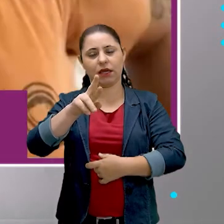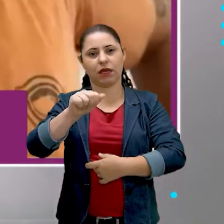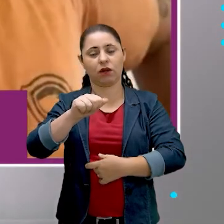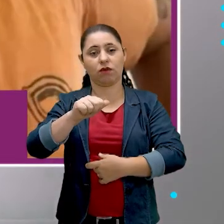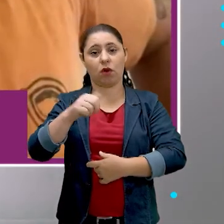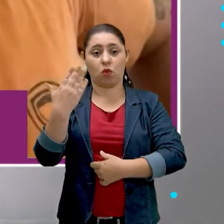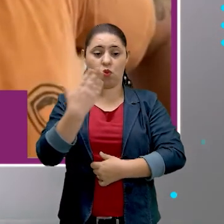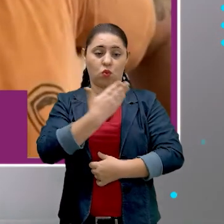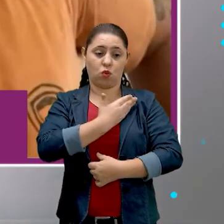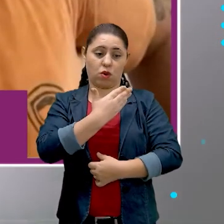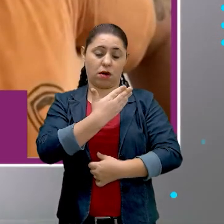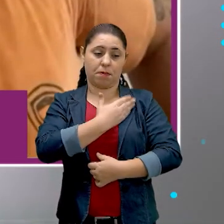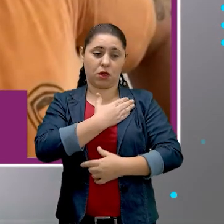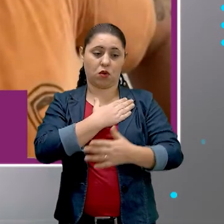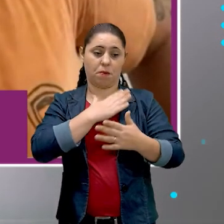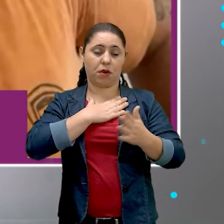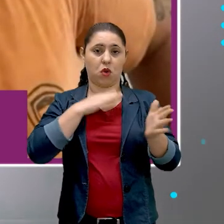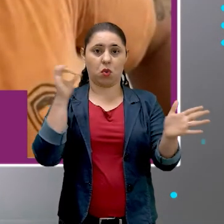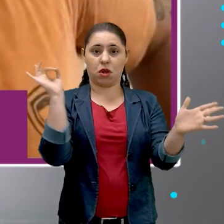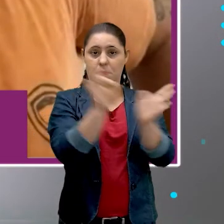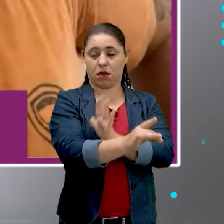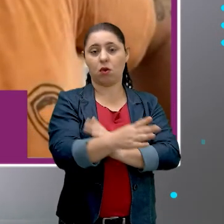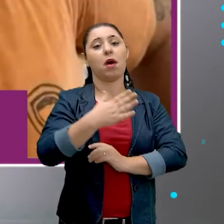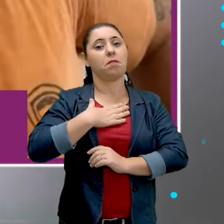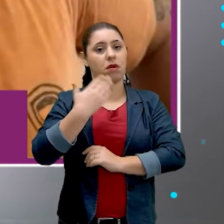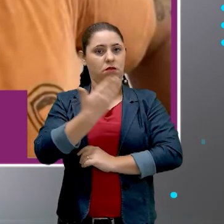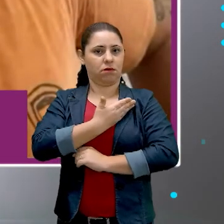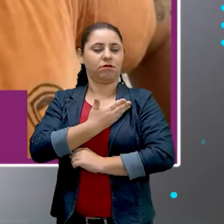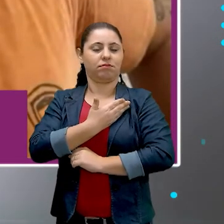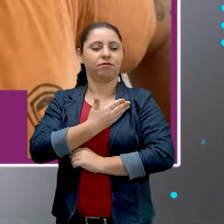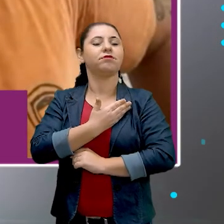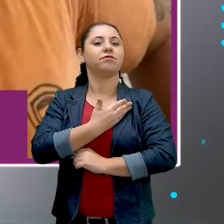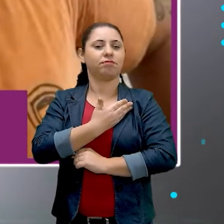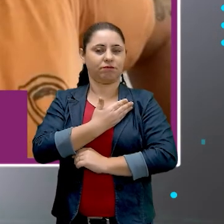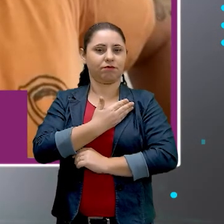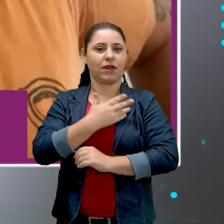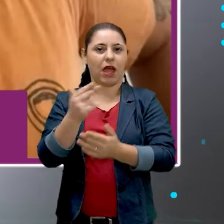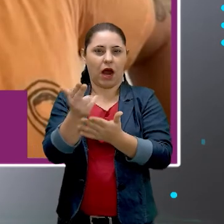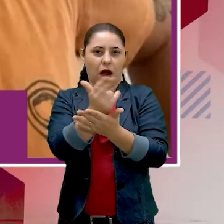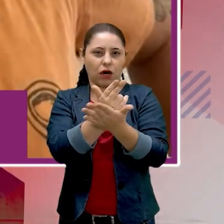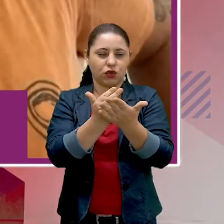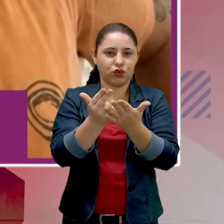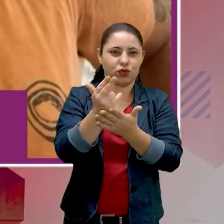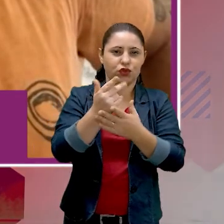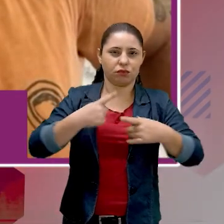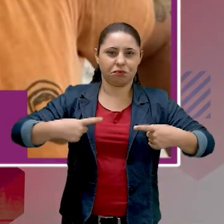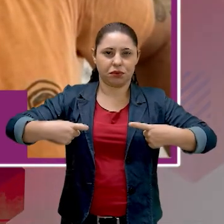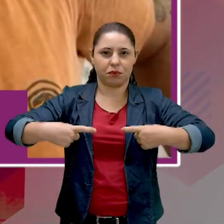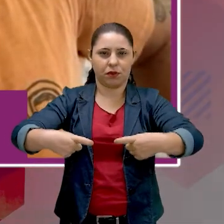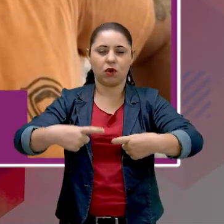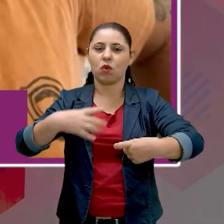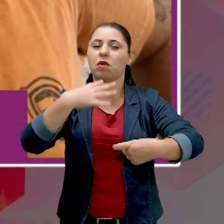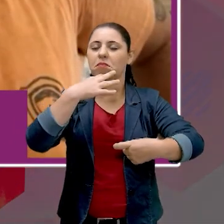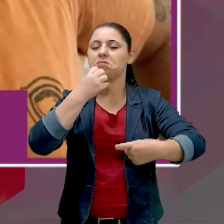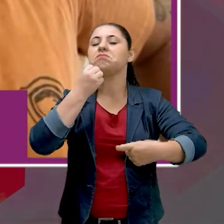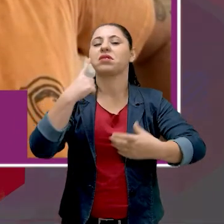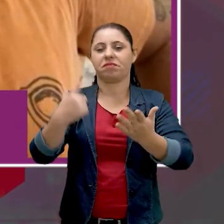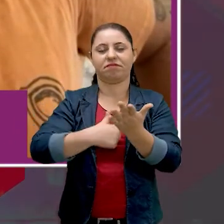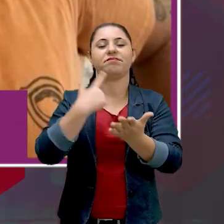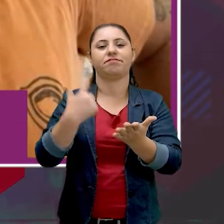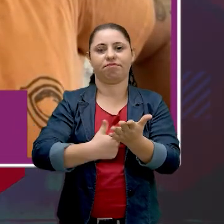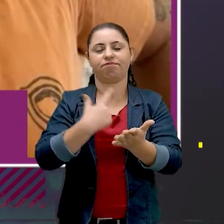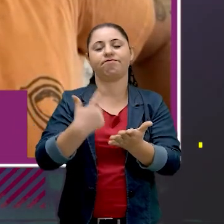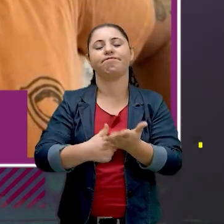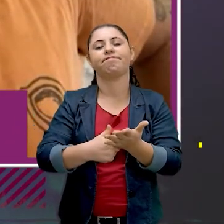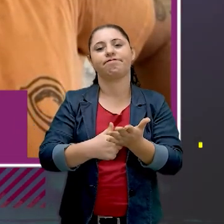nome dele. Ele tem uma frase que ele fala assim: o amigo do meu inimigo é meu amigo. É a arte da guerra.